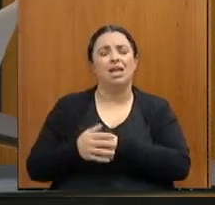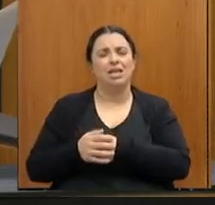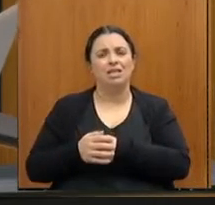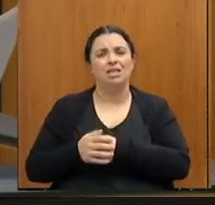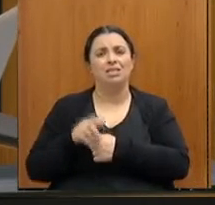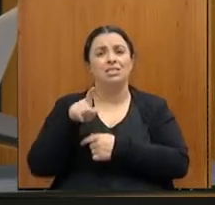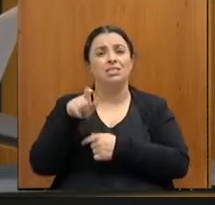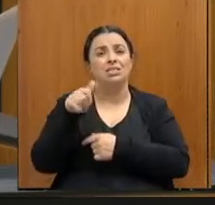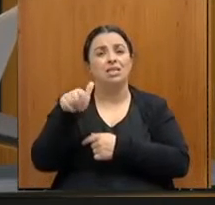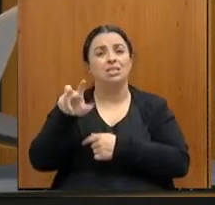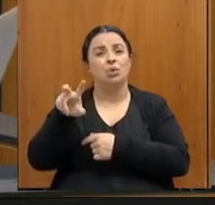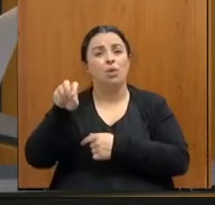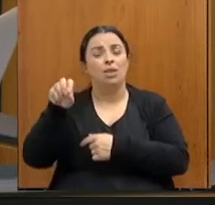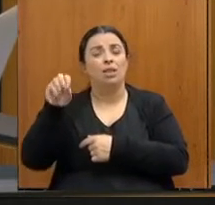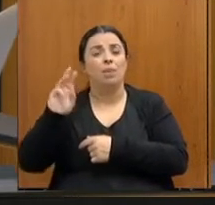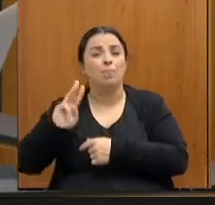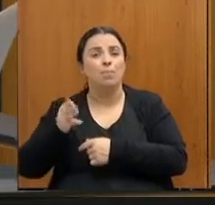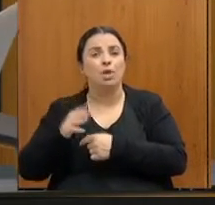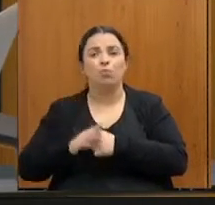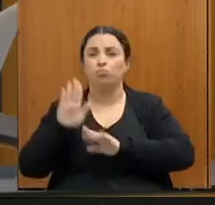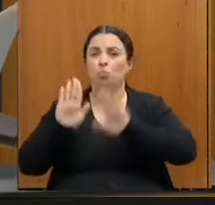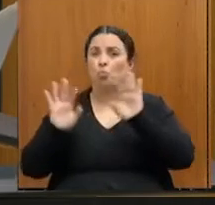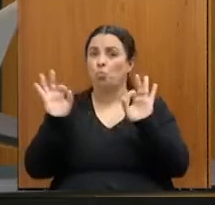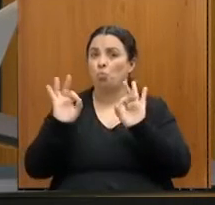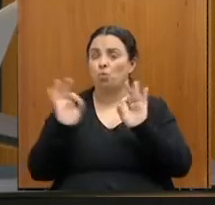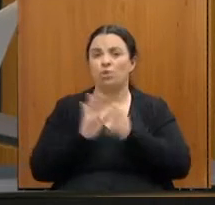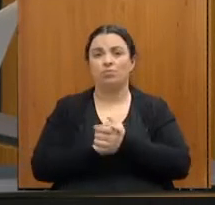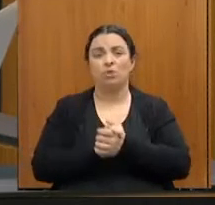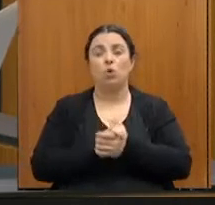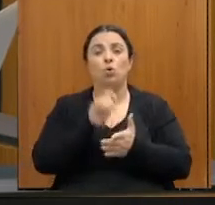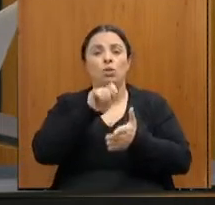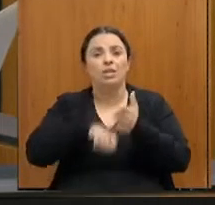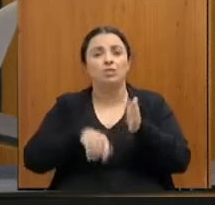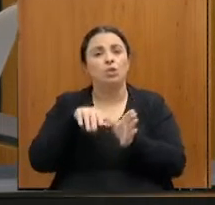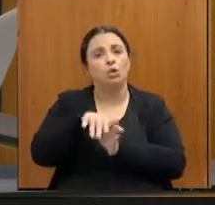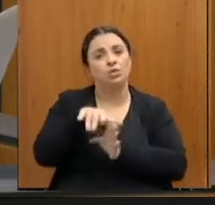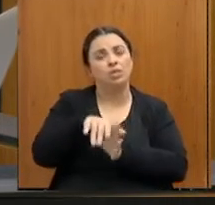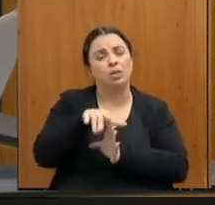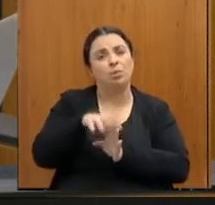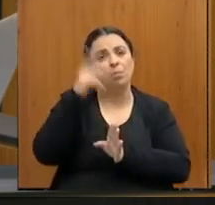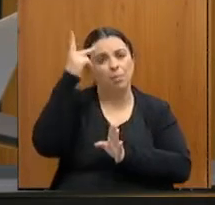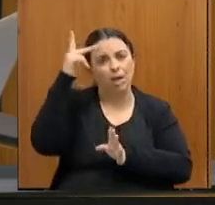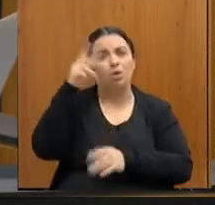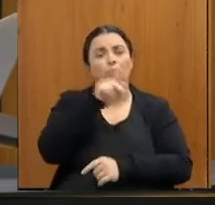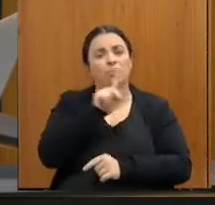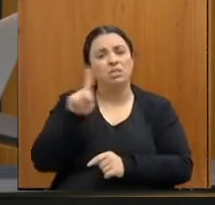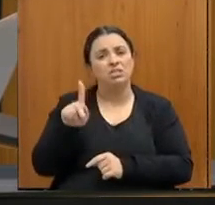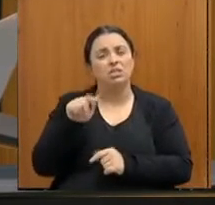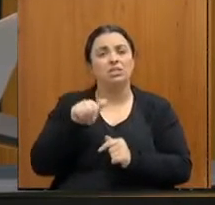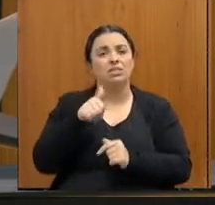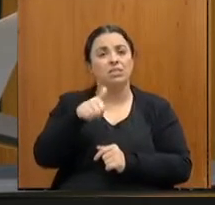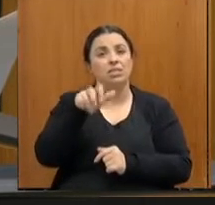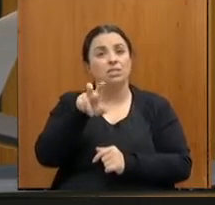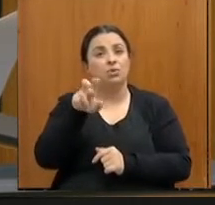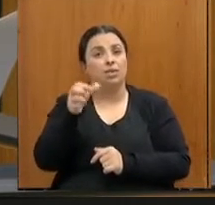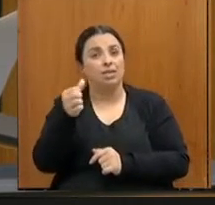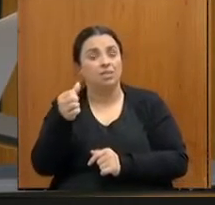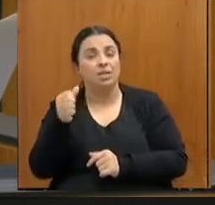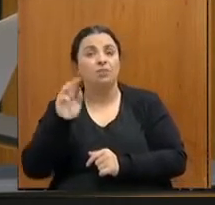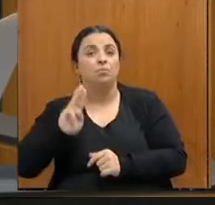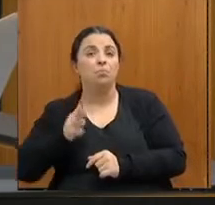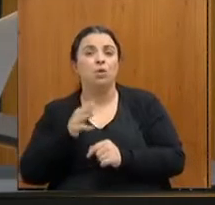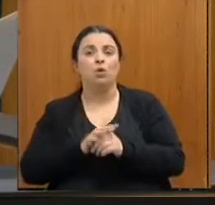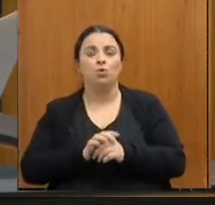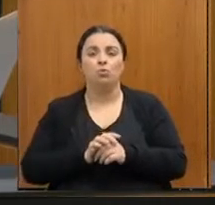150.000 contratação de serviço de aconselhamento para o presidente 156.000 contratação por